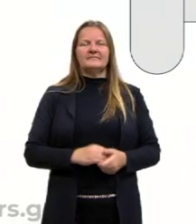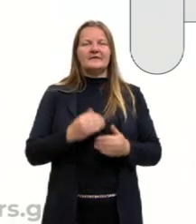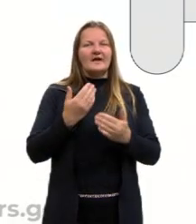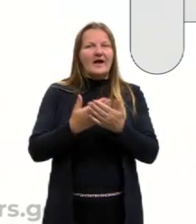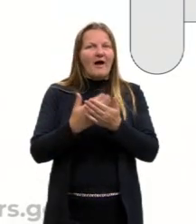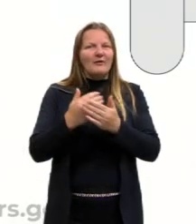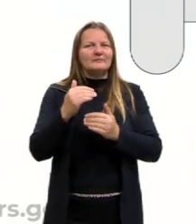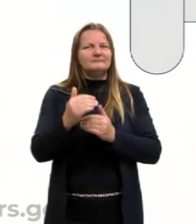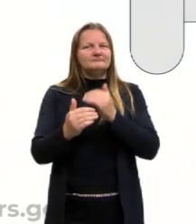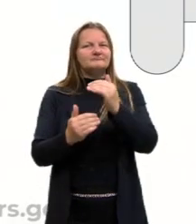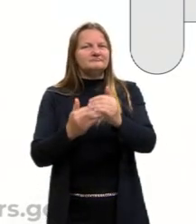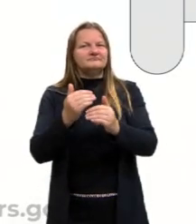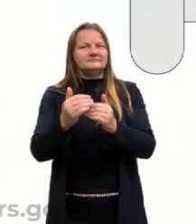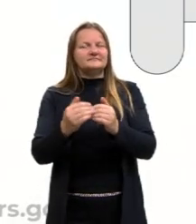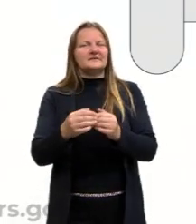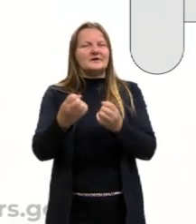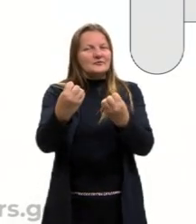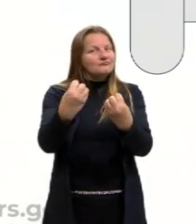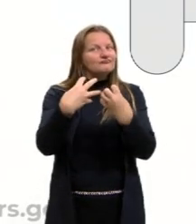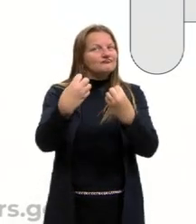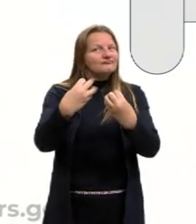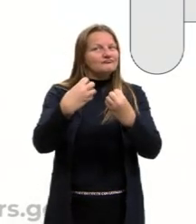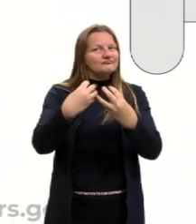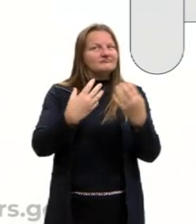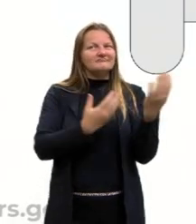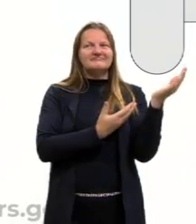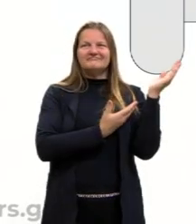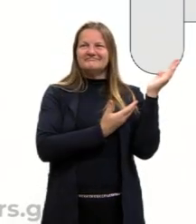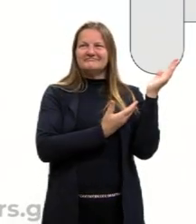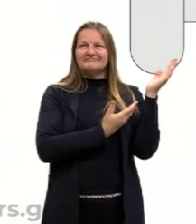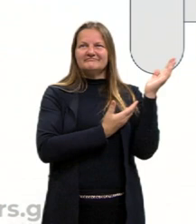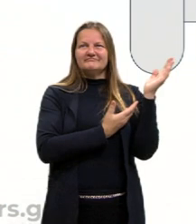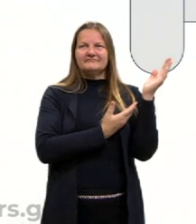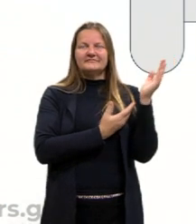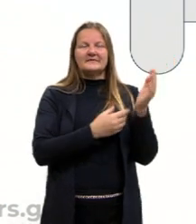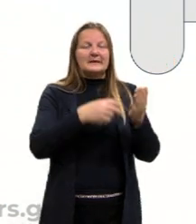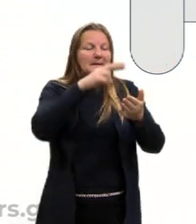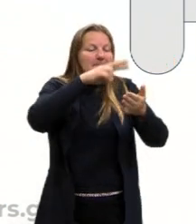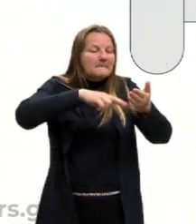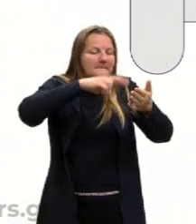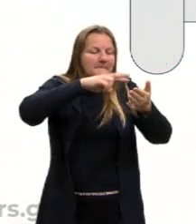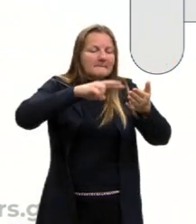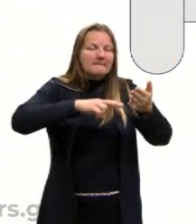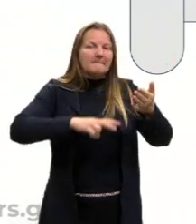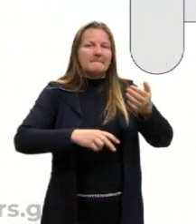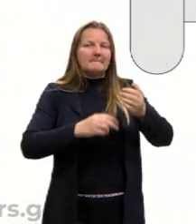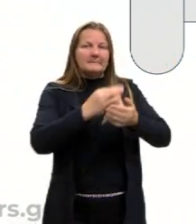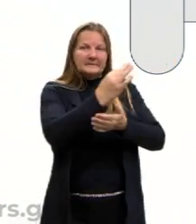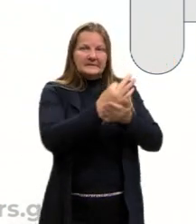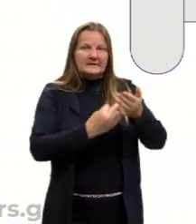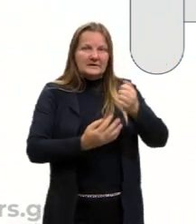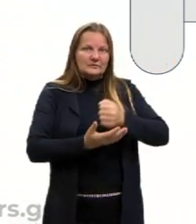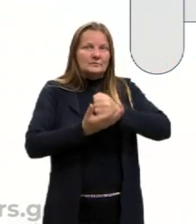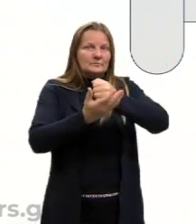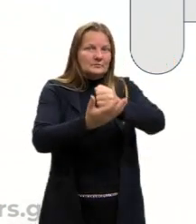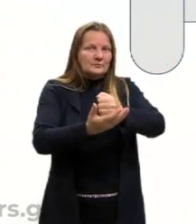aula algumas lições, né? Para ler os textos de apoio, para ler os textos que a gente tem aí